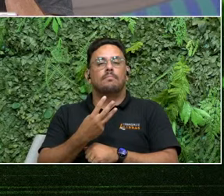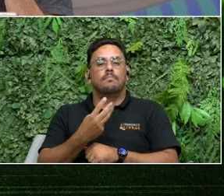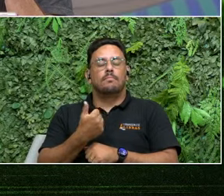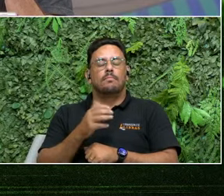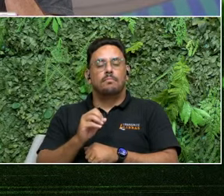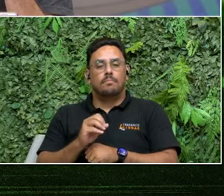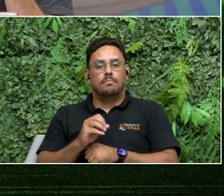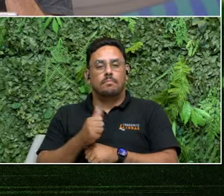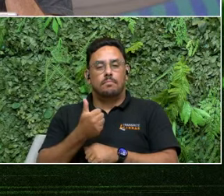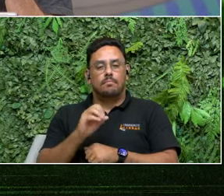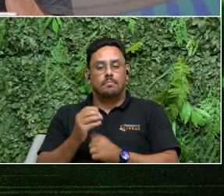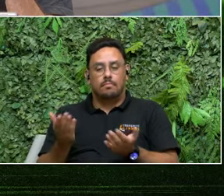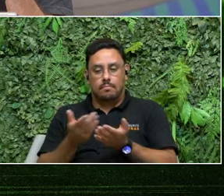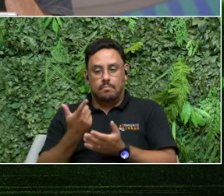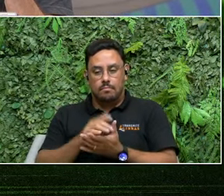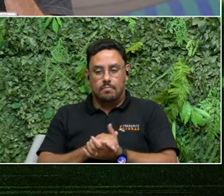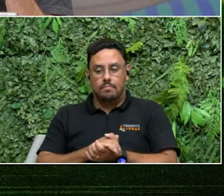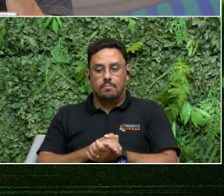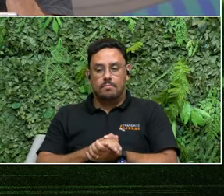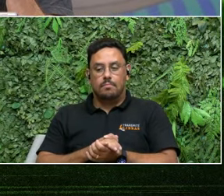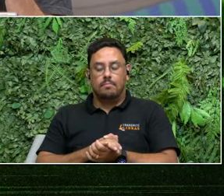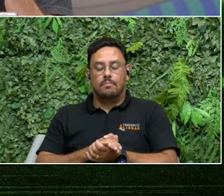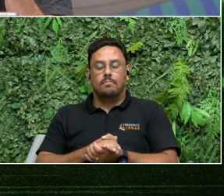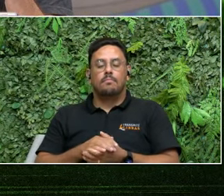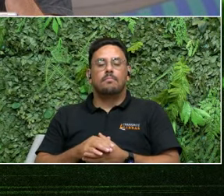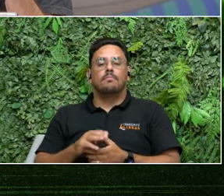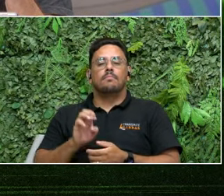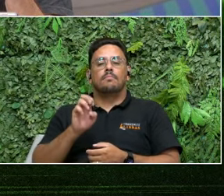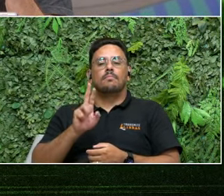ah tem não tem tem 10 para ninguém hoje vamos ver